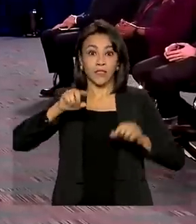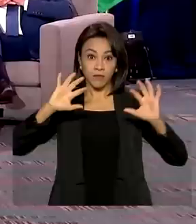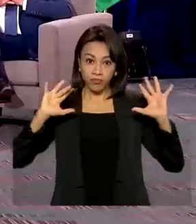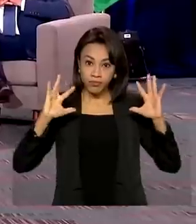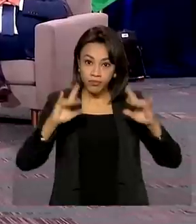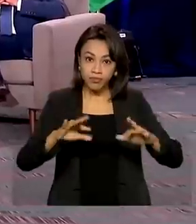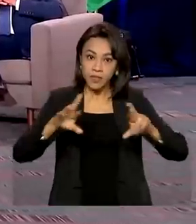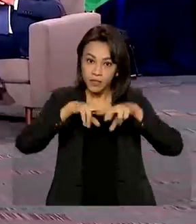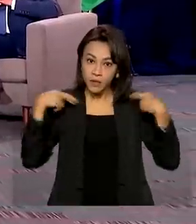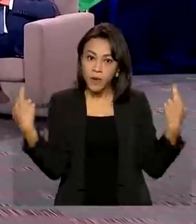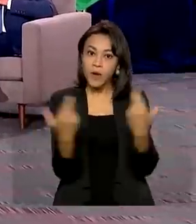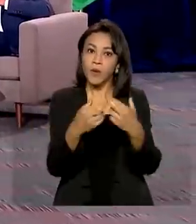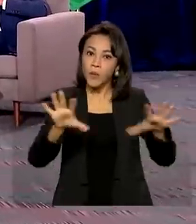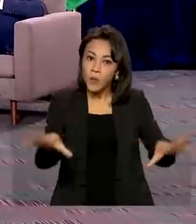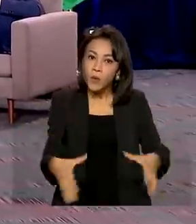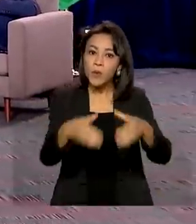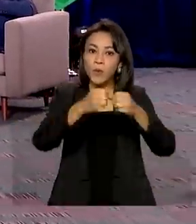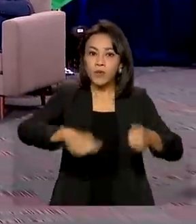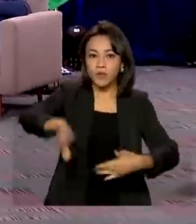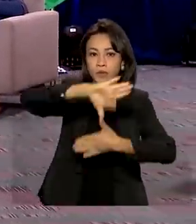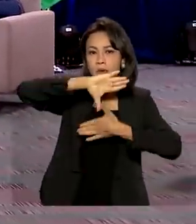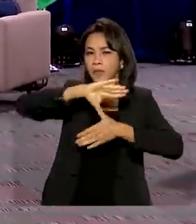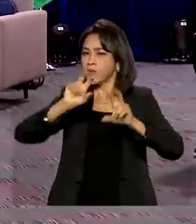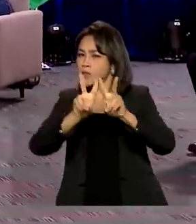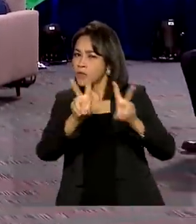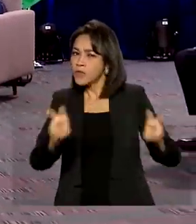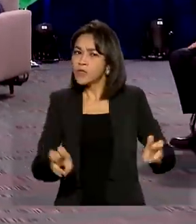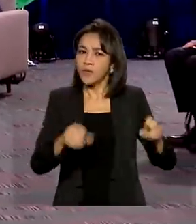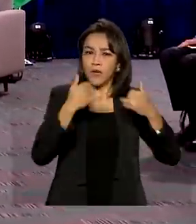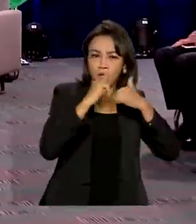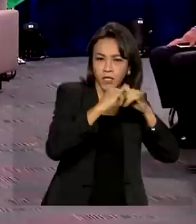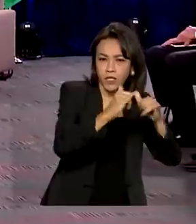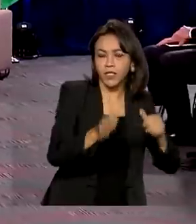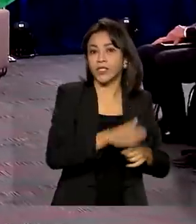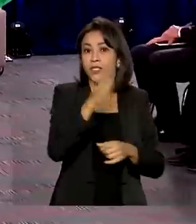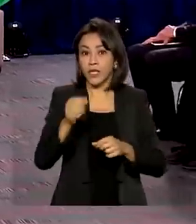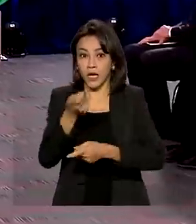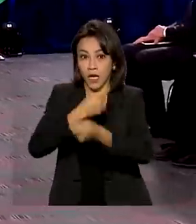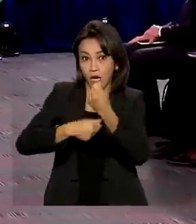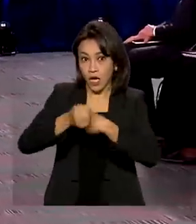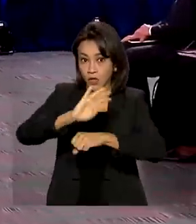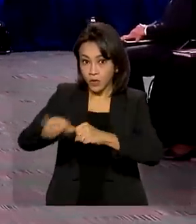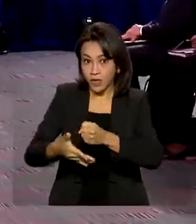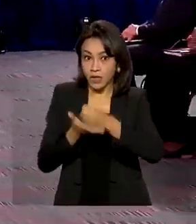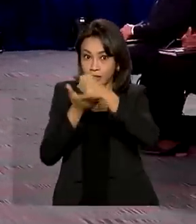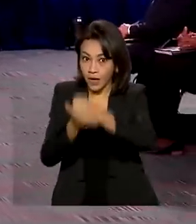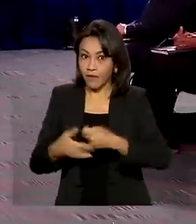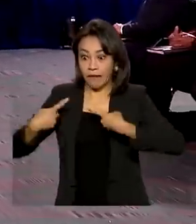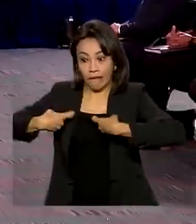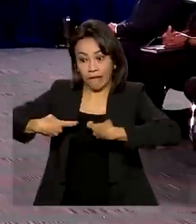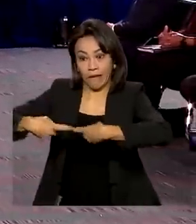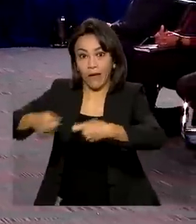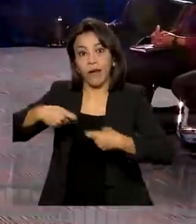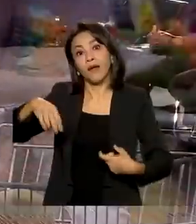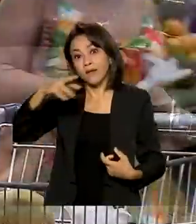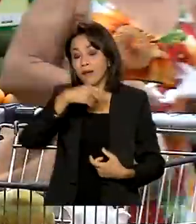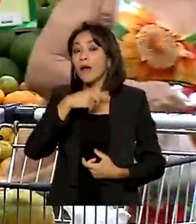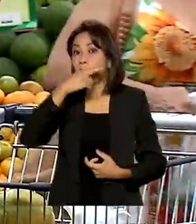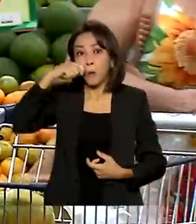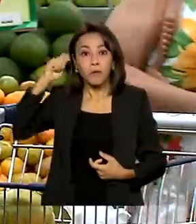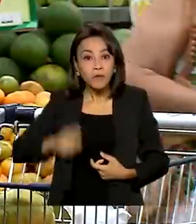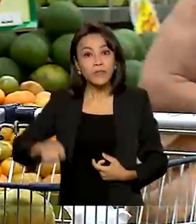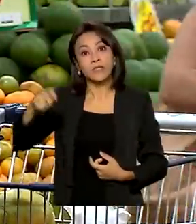Américas em Los Angeles. Em pauta, energia limpa, economia sustentável e guerra da Rússia na Ucrânia.